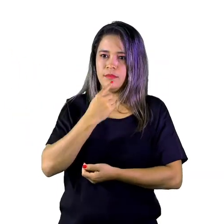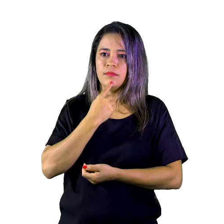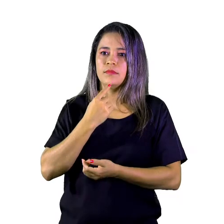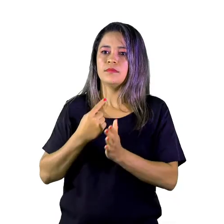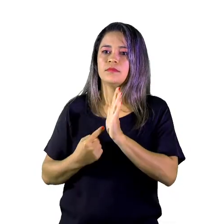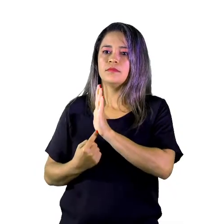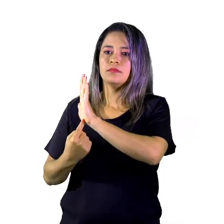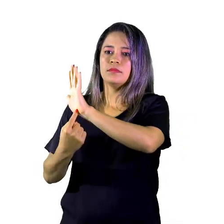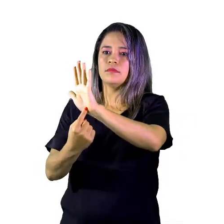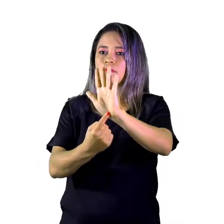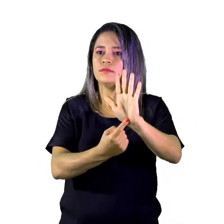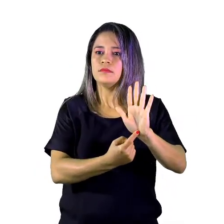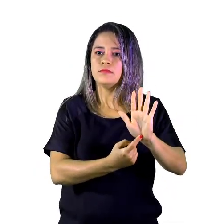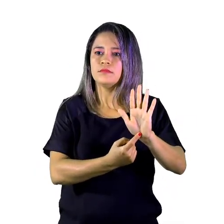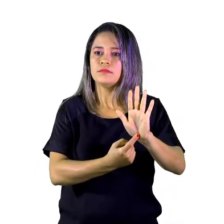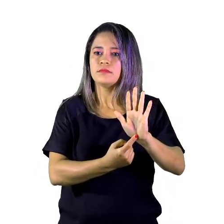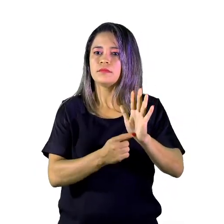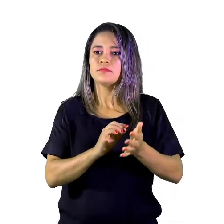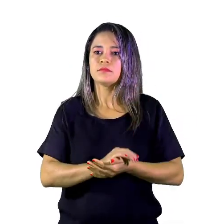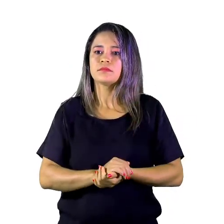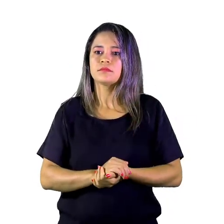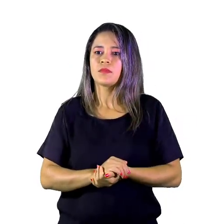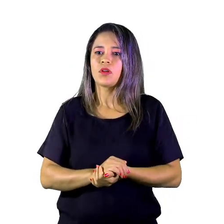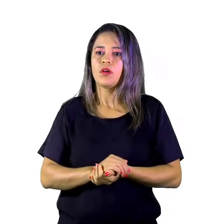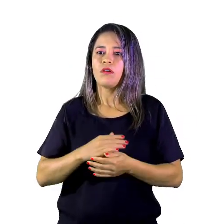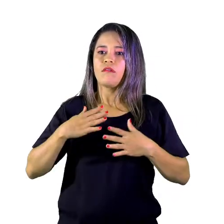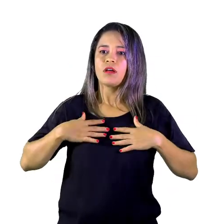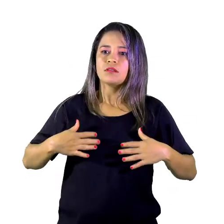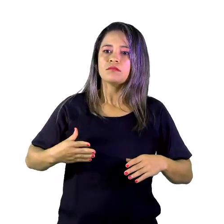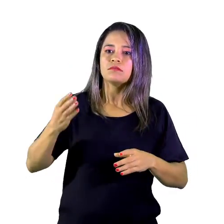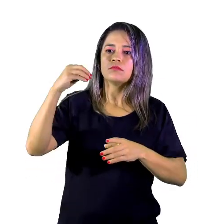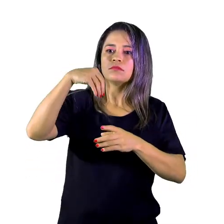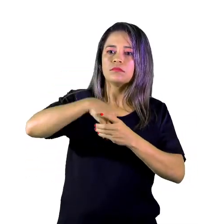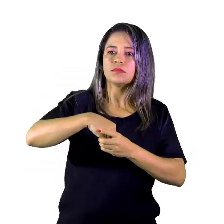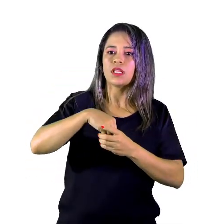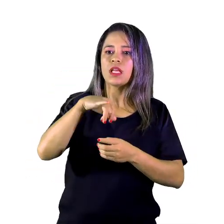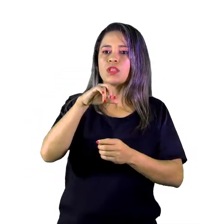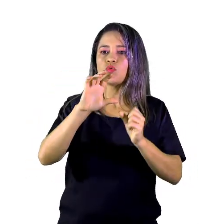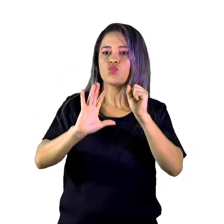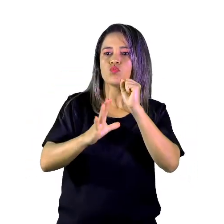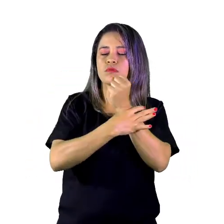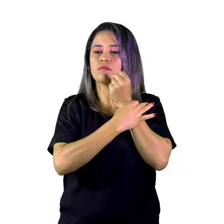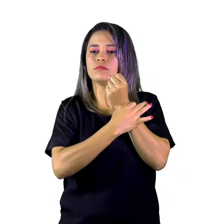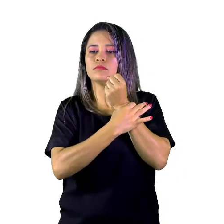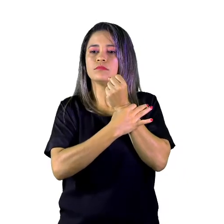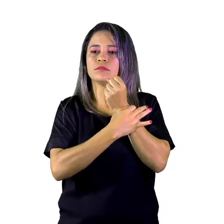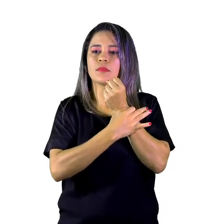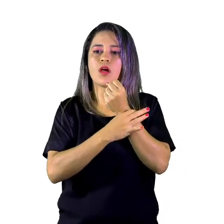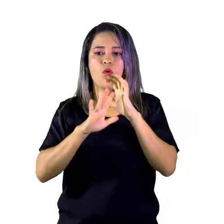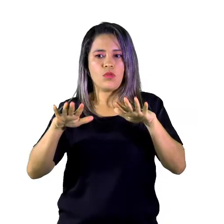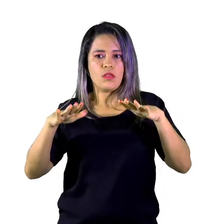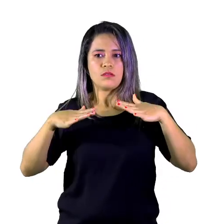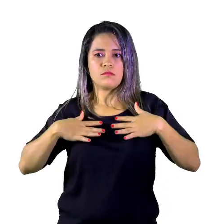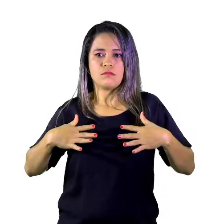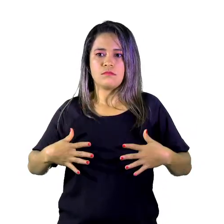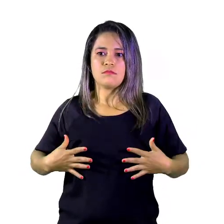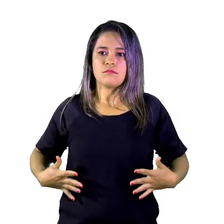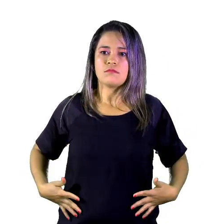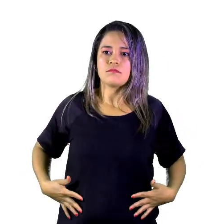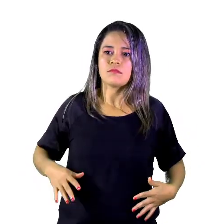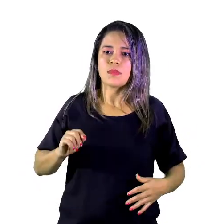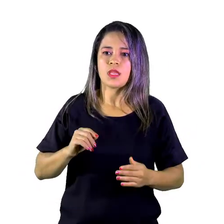mostra os órgãos que fazem parte do sistema imunitário. Alguns desses órgãos são considerados órgãos